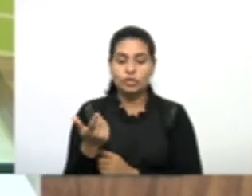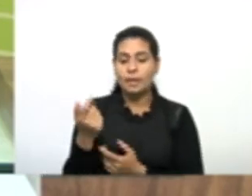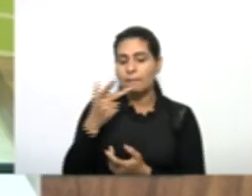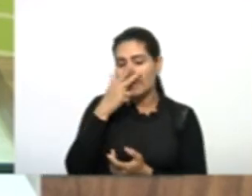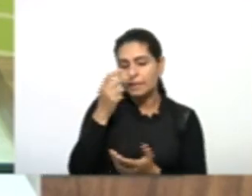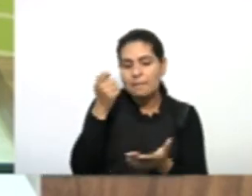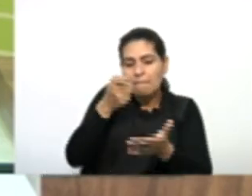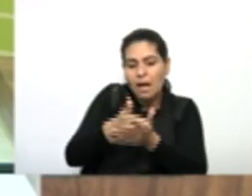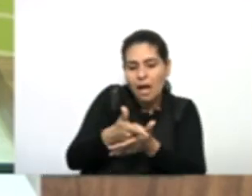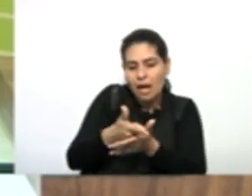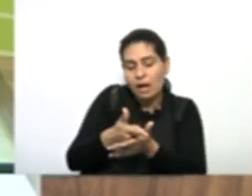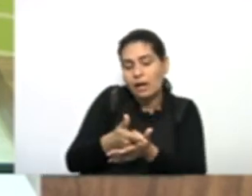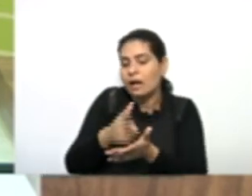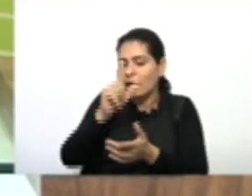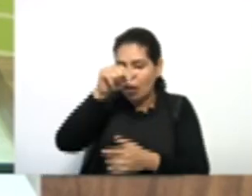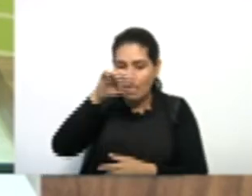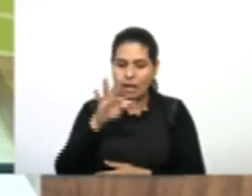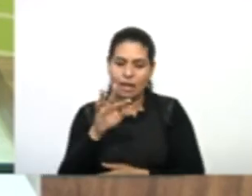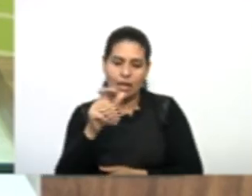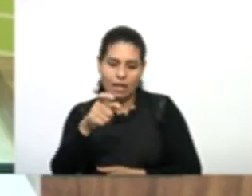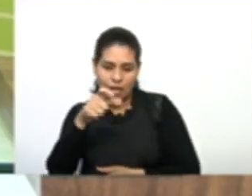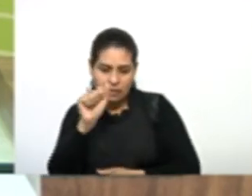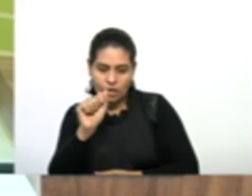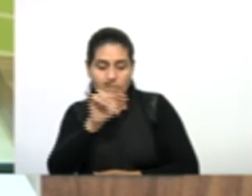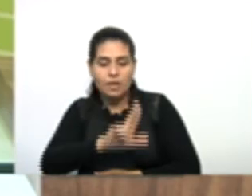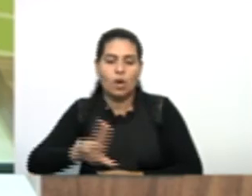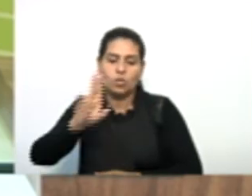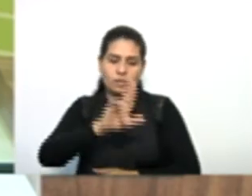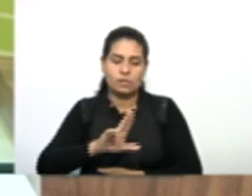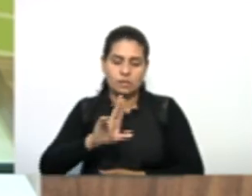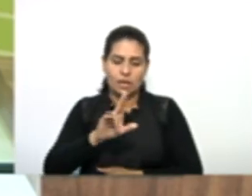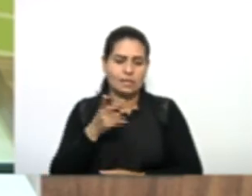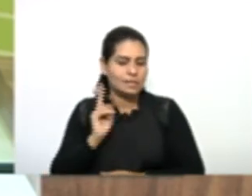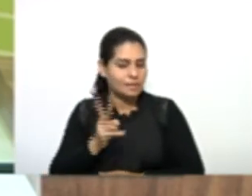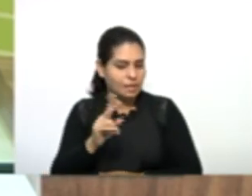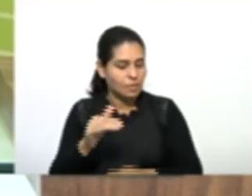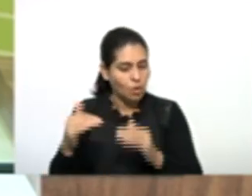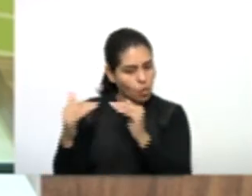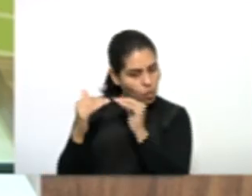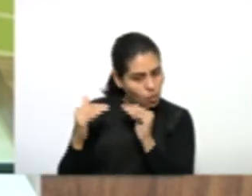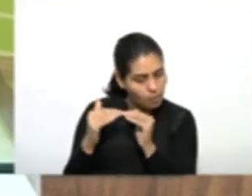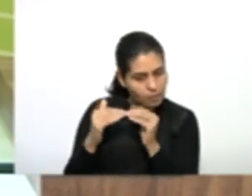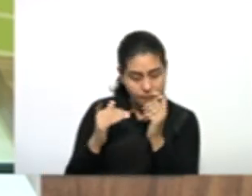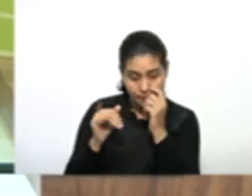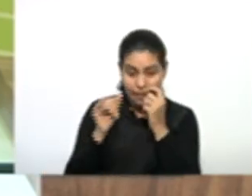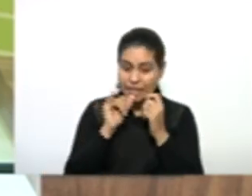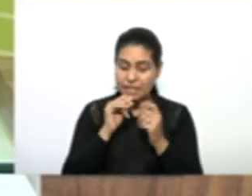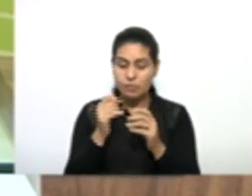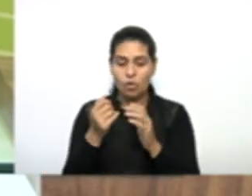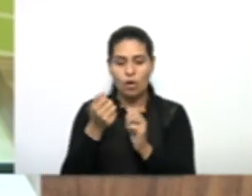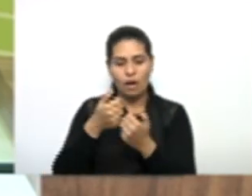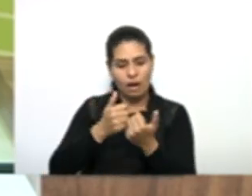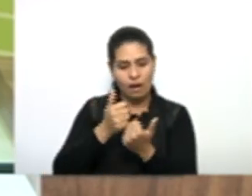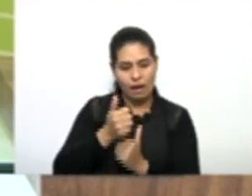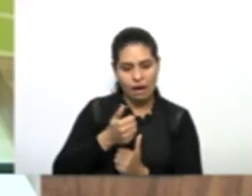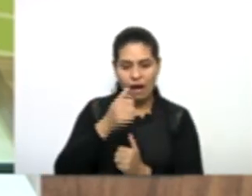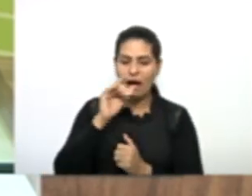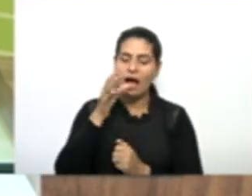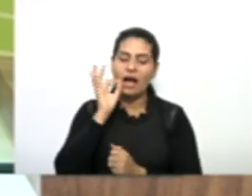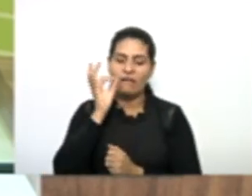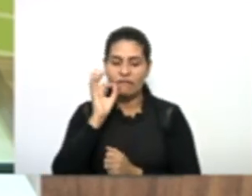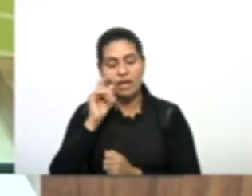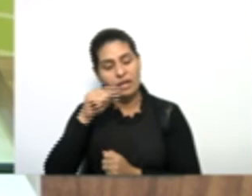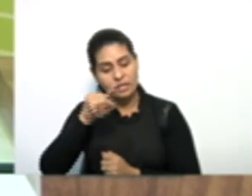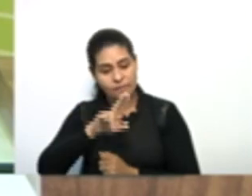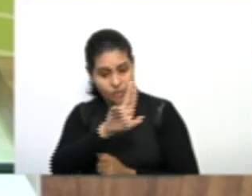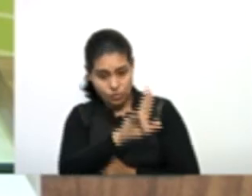espécie de pagamento, que seria essa taxa, para estar utilizando. E é sempre proporcional. No exemplo da torrefadeira que a professora Denise nos trouxe,